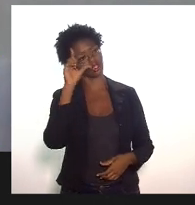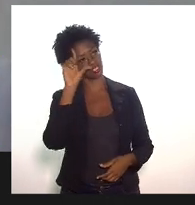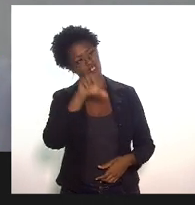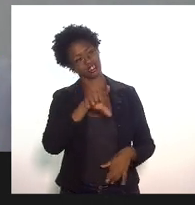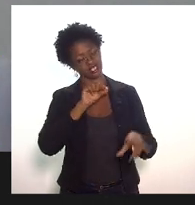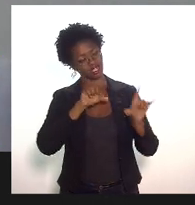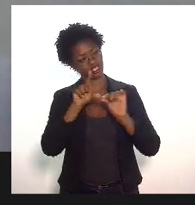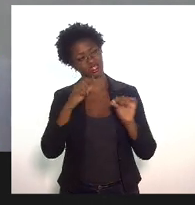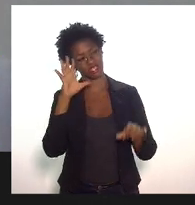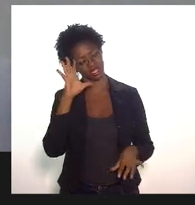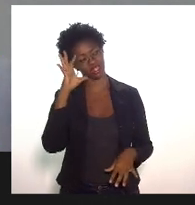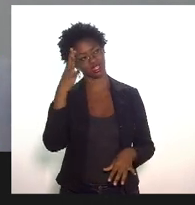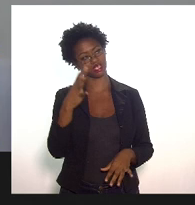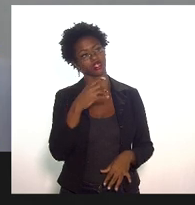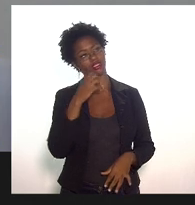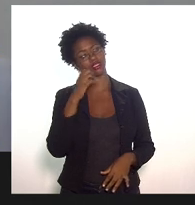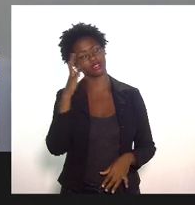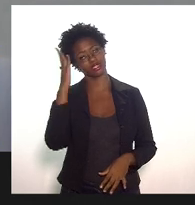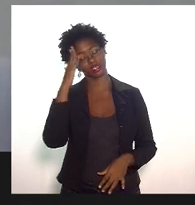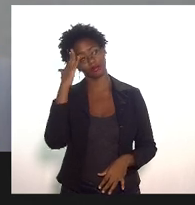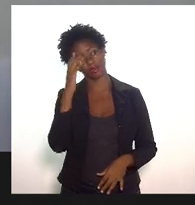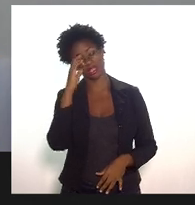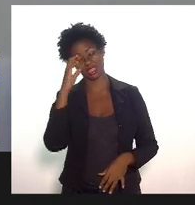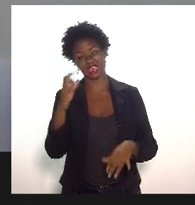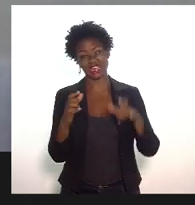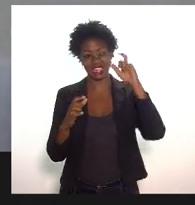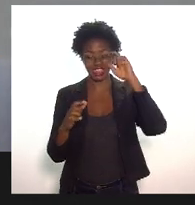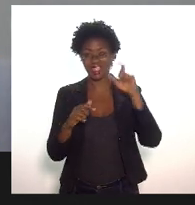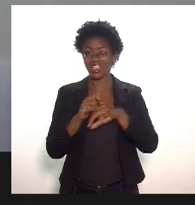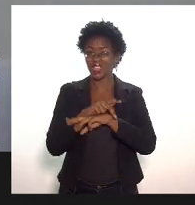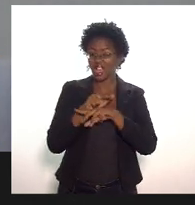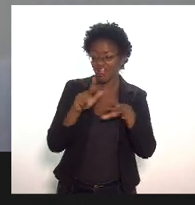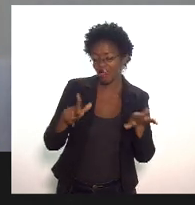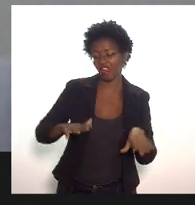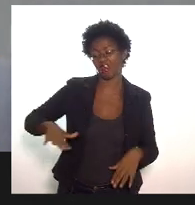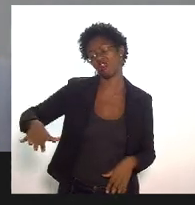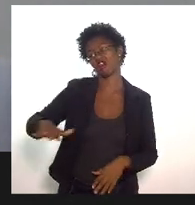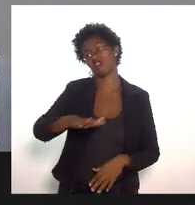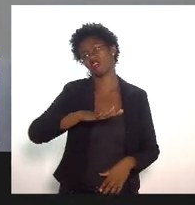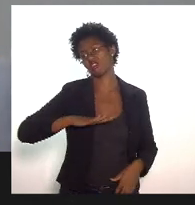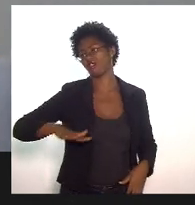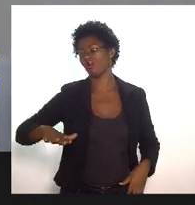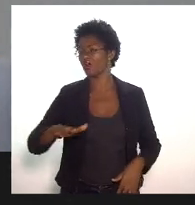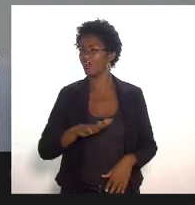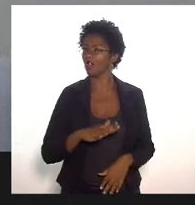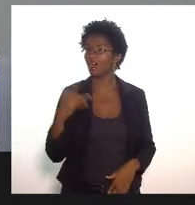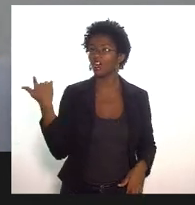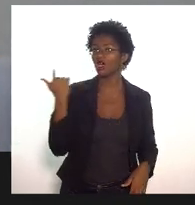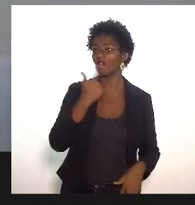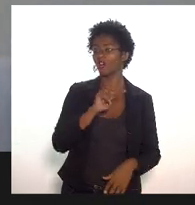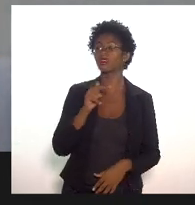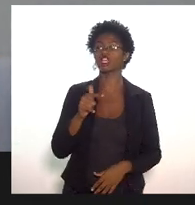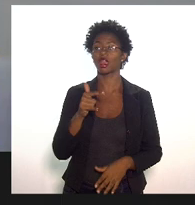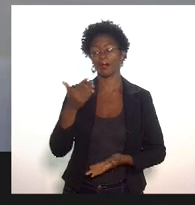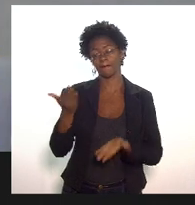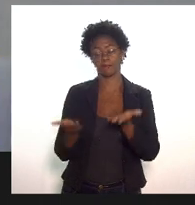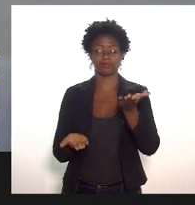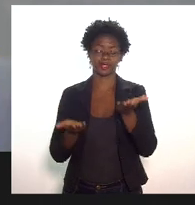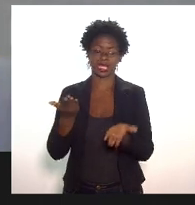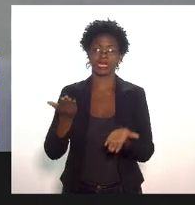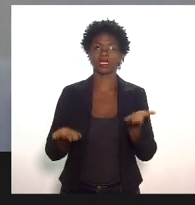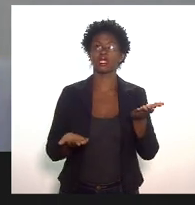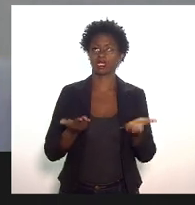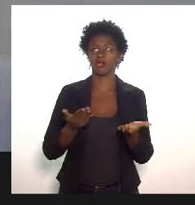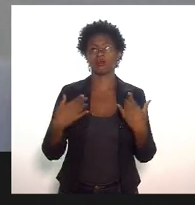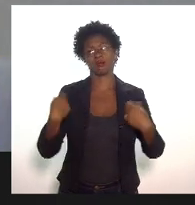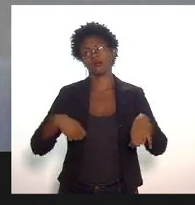uma concertação com os interesses, que imagino são muito grandes, de muitas áreas, né, consiga buscar o equilíbrio, que eu acho que é o que a gente precisa no